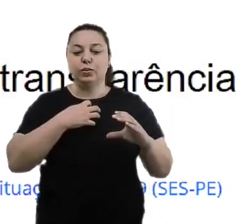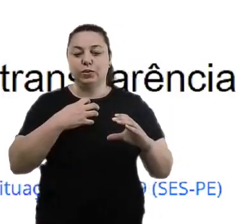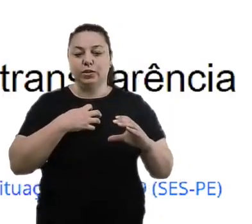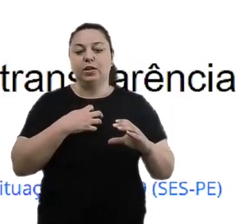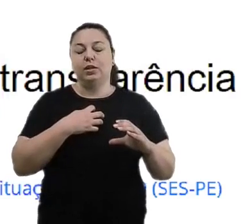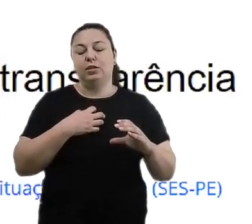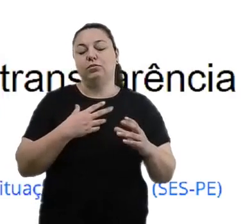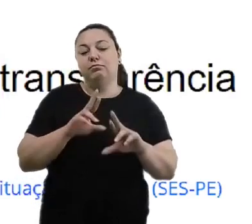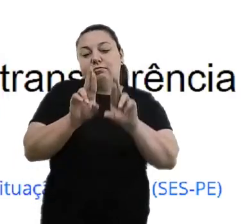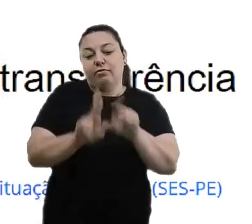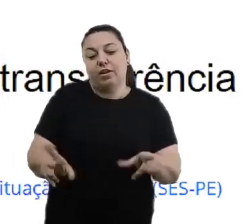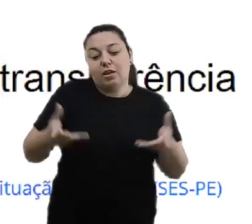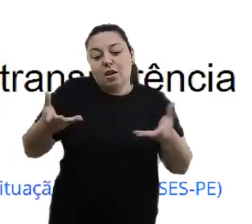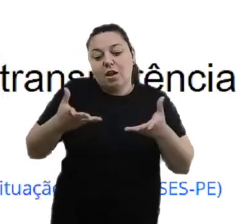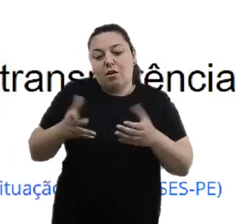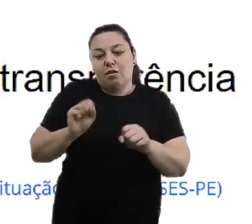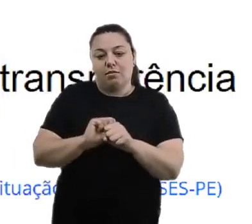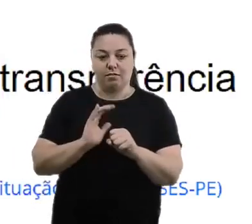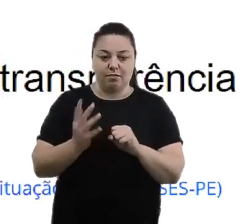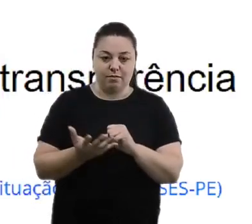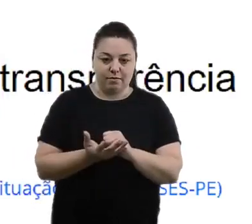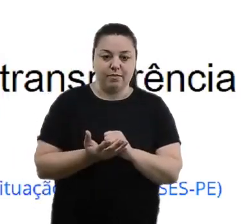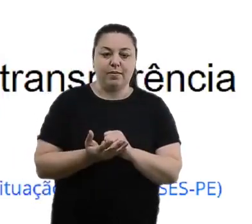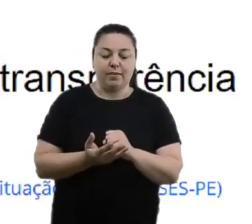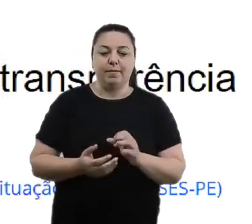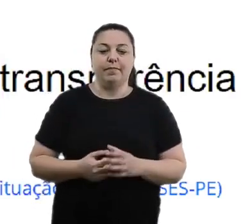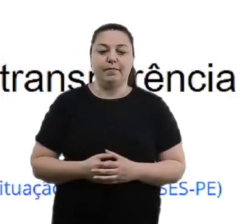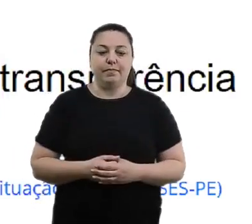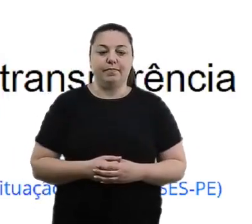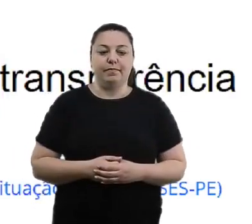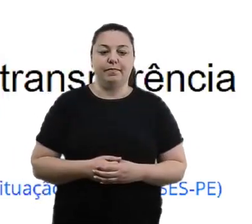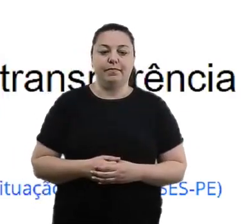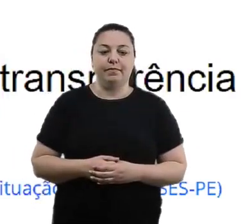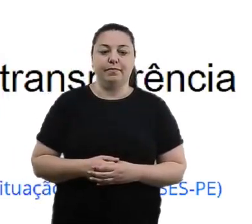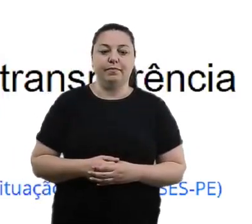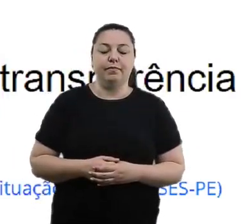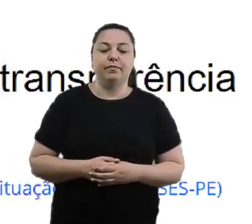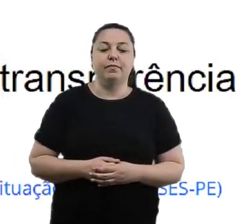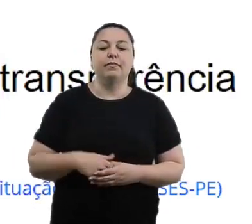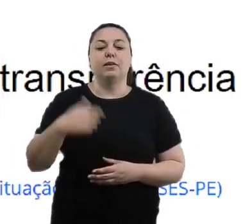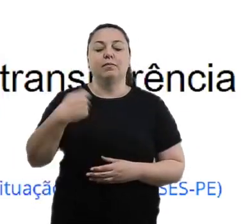CDPLAR da UFMG, assim, toma a liberdade de falar com muito orgulho de ver isso, porque assim,